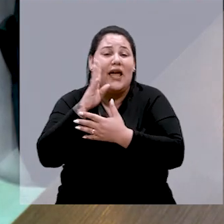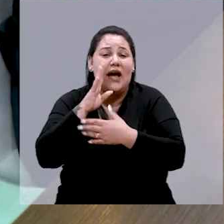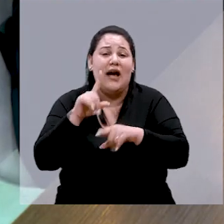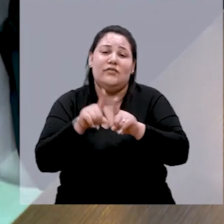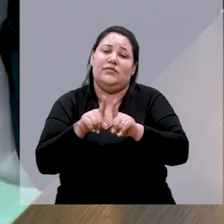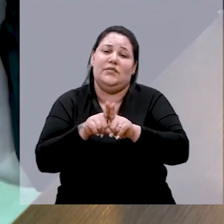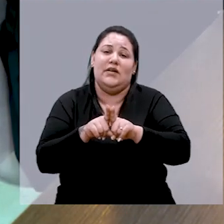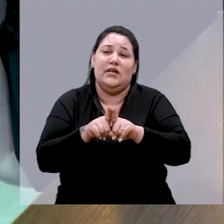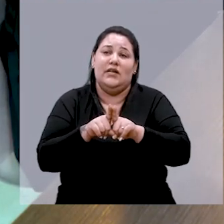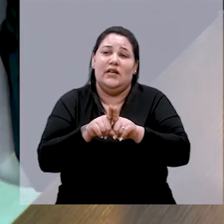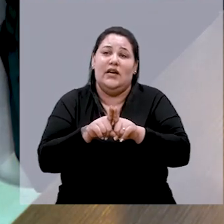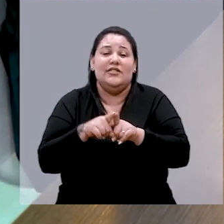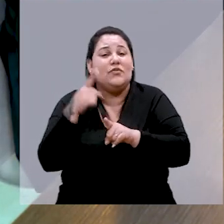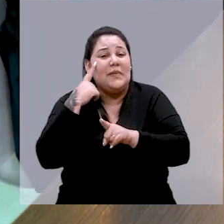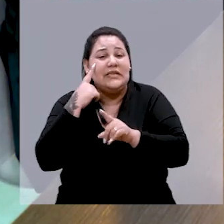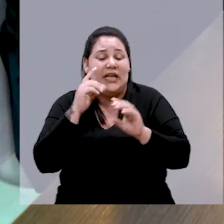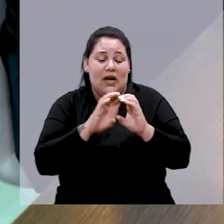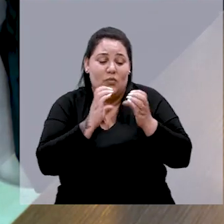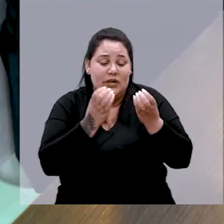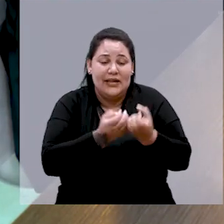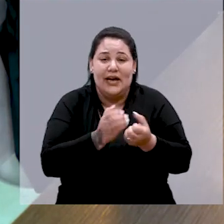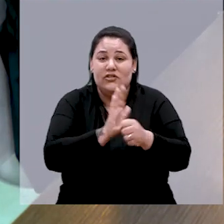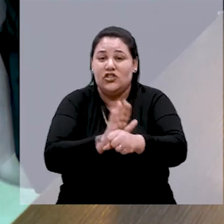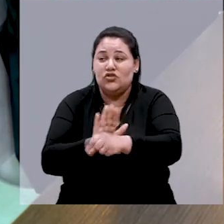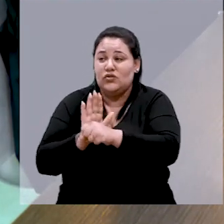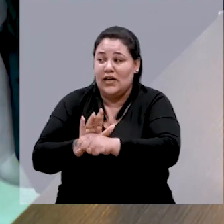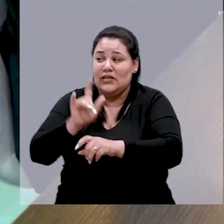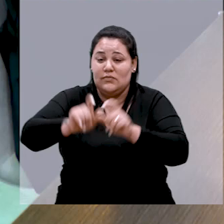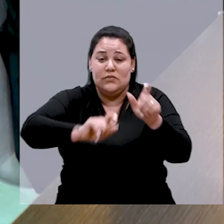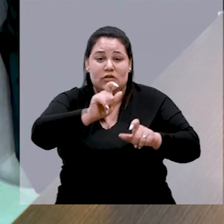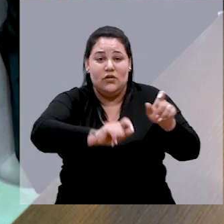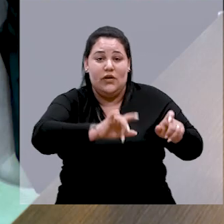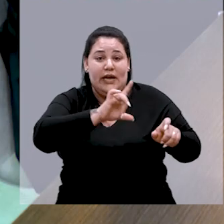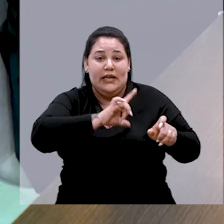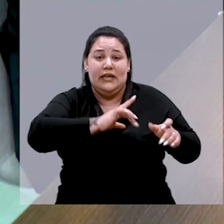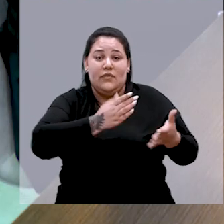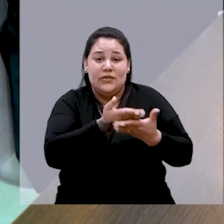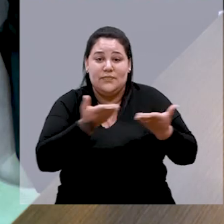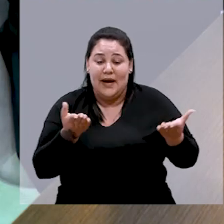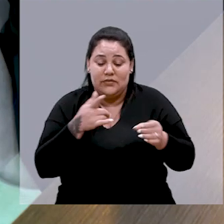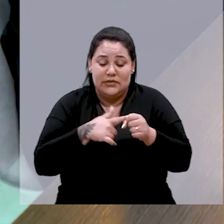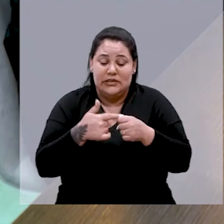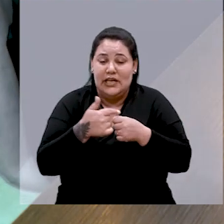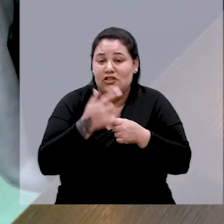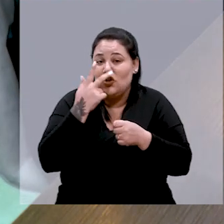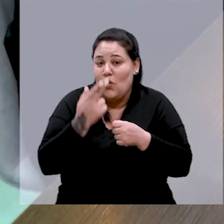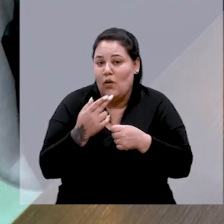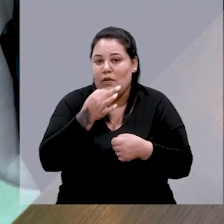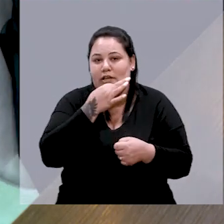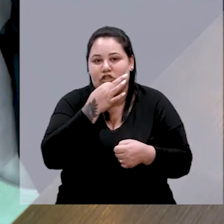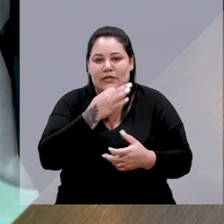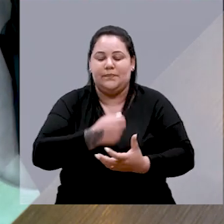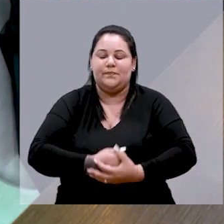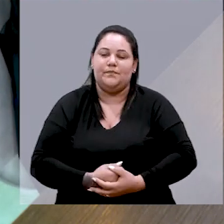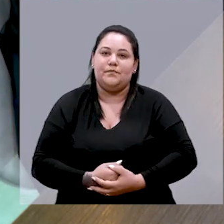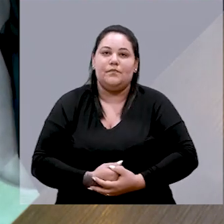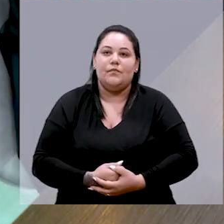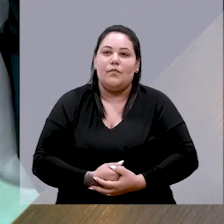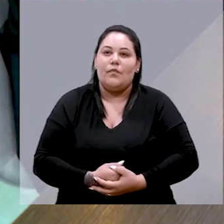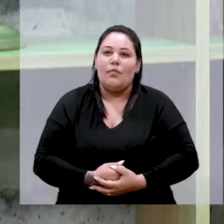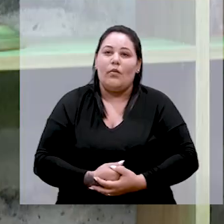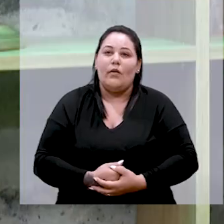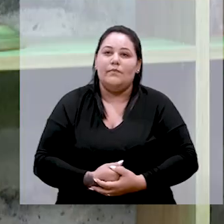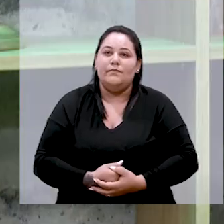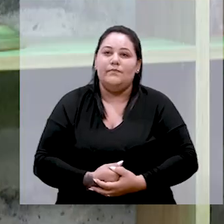tão legal, assim, da gente pensar em comunidade, em ajudar as pessoas e ter esse espaço numa cidade do tamanho de Caxias. É aí que eu queria entrar nessa parte